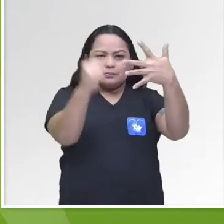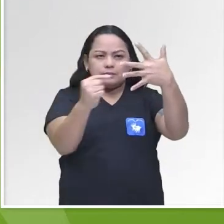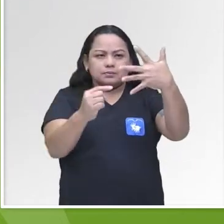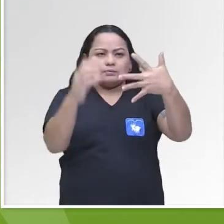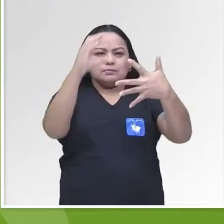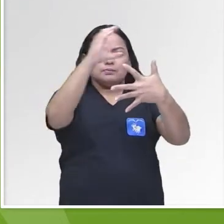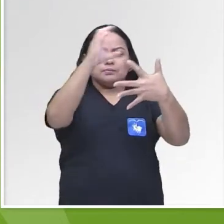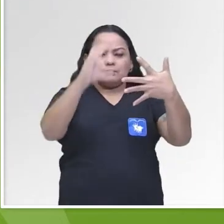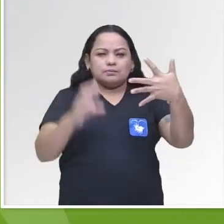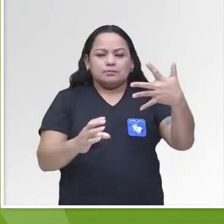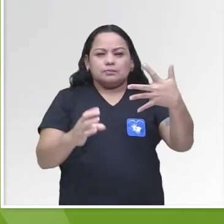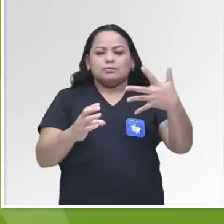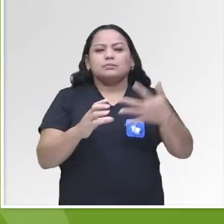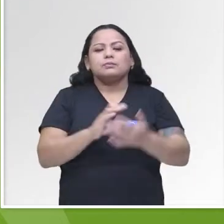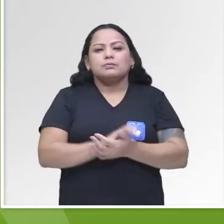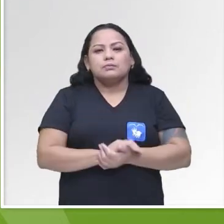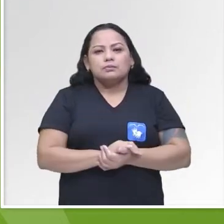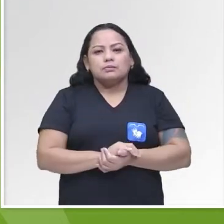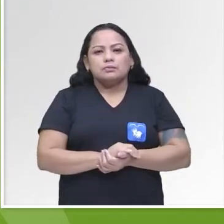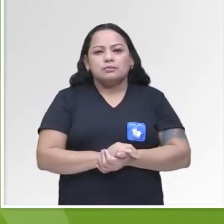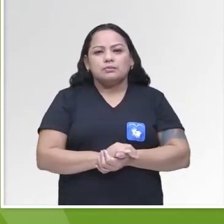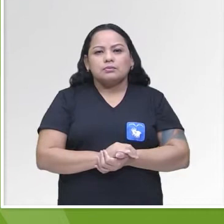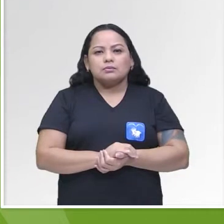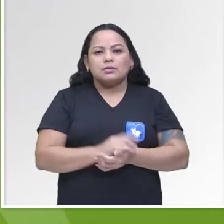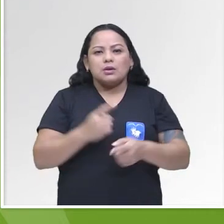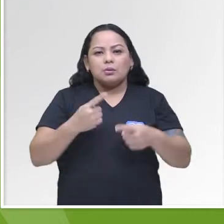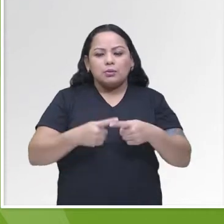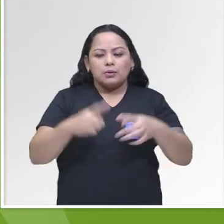da dupla, eu tenho